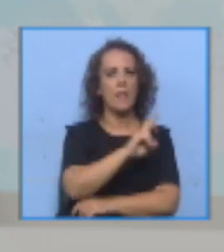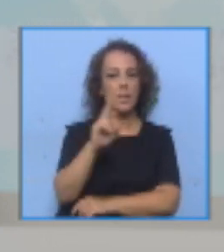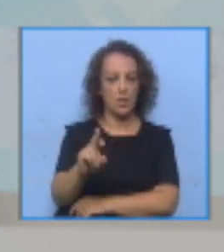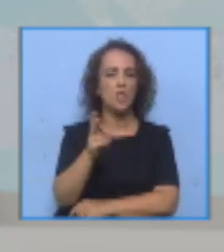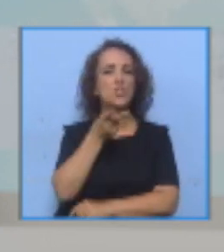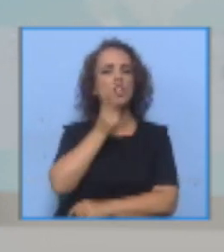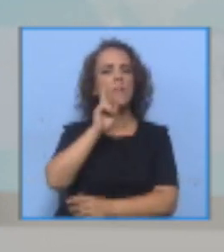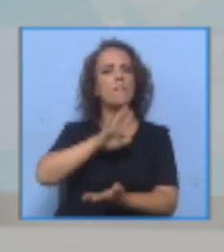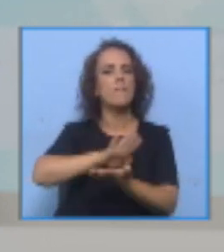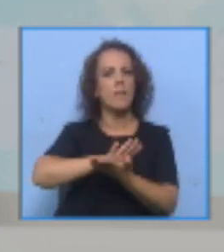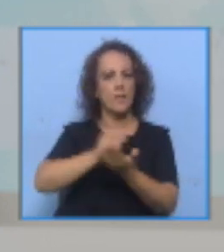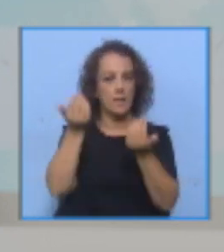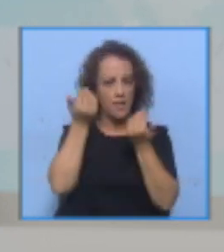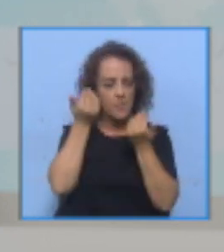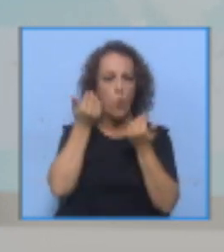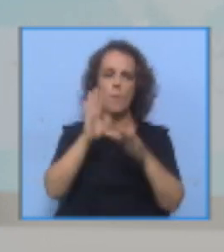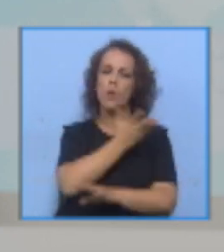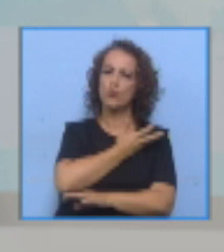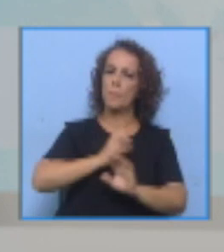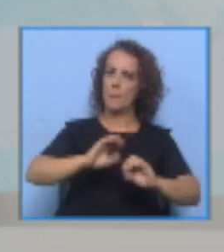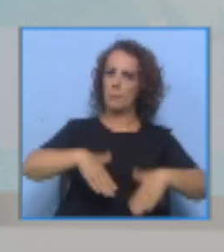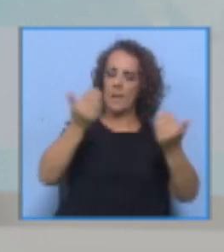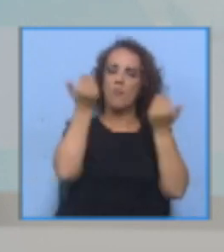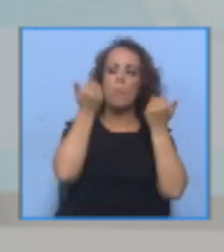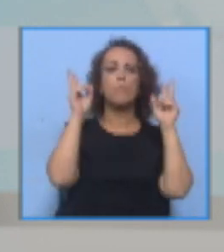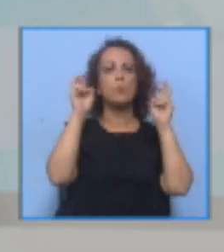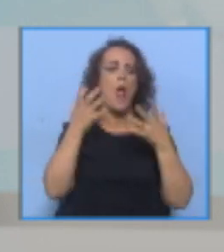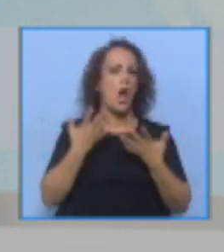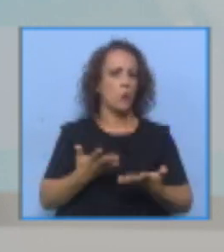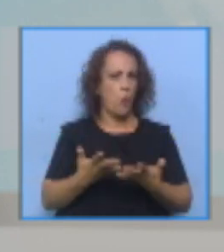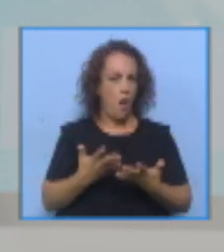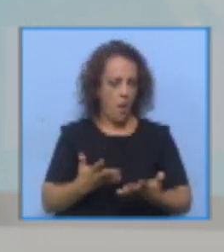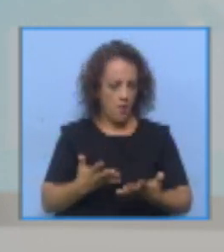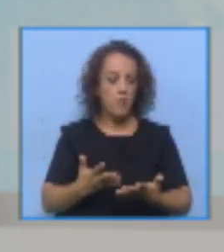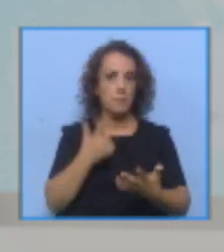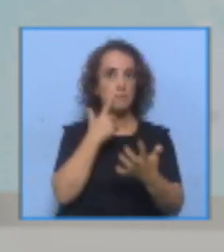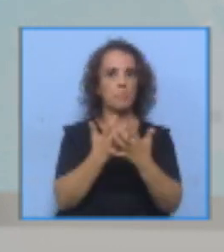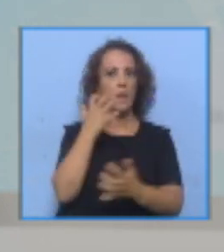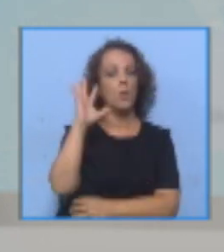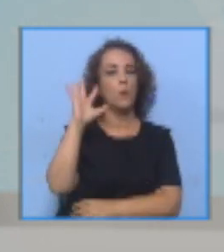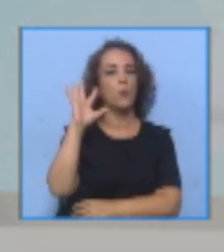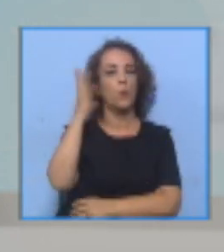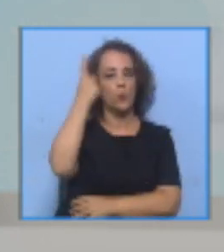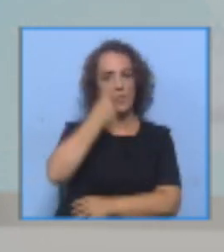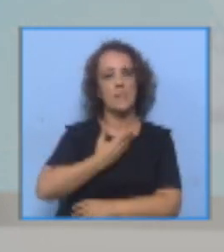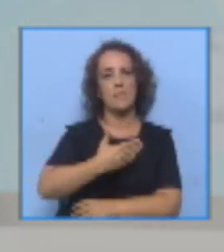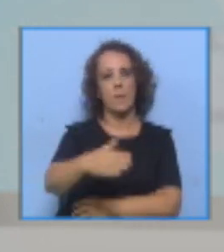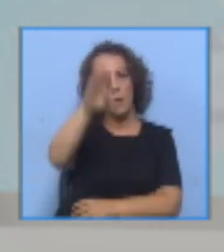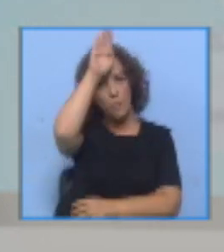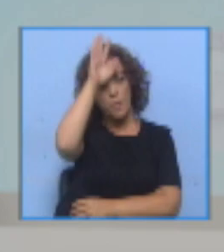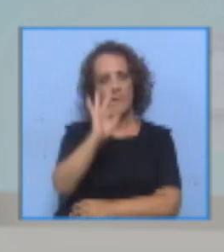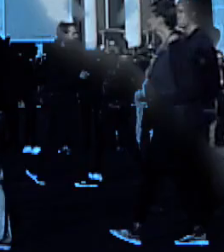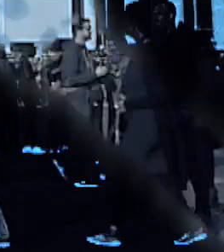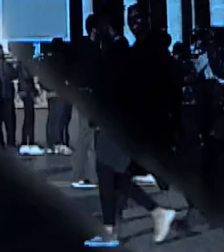falar depois de lhe mostrarmos algumas notícias que marcam a atualidade. Desde logo, os acontecimentos da semana do Papa